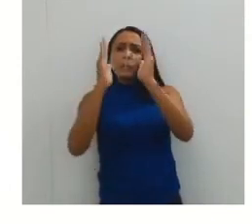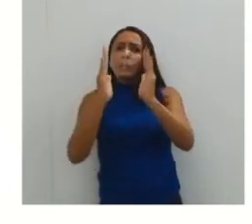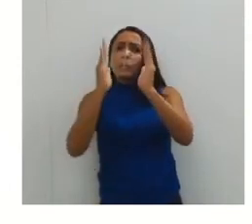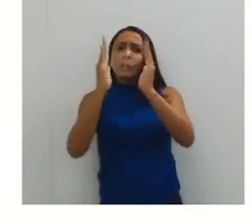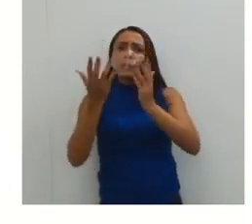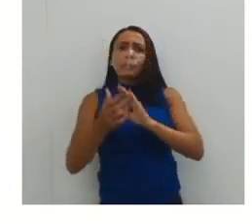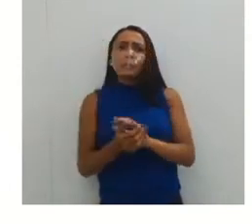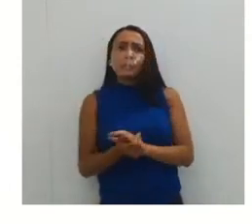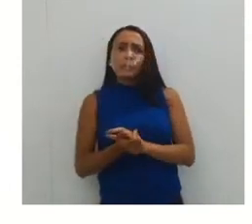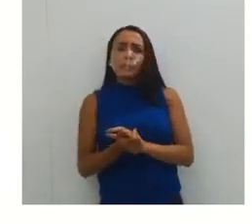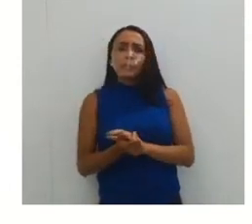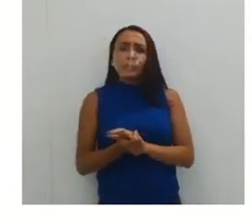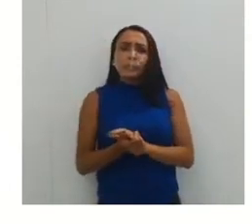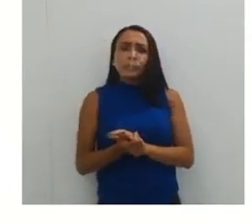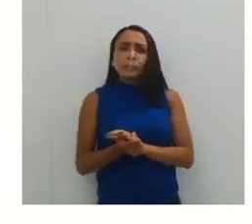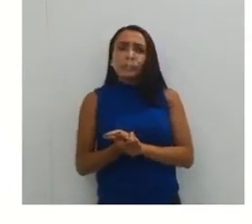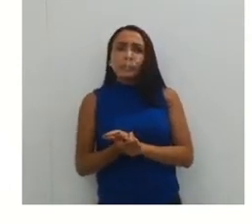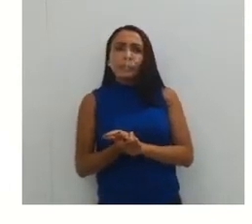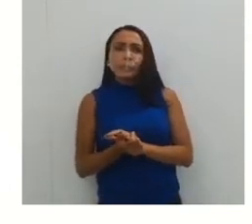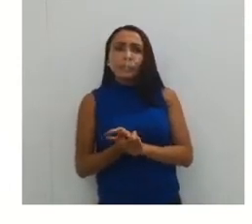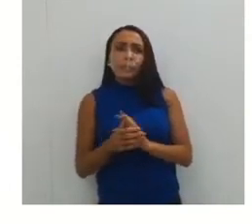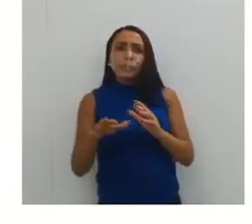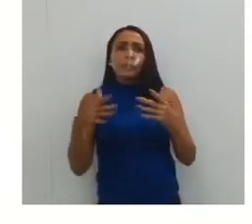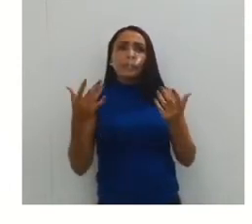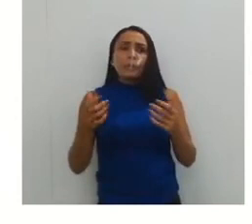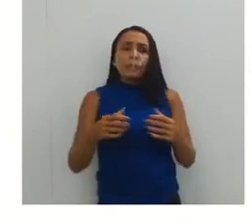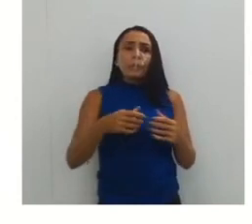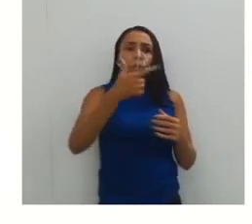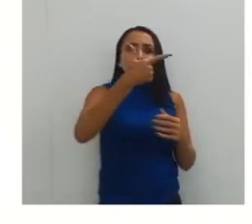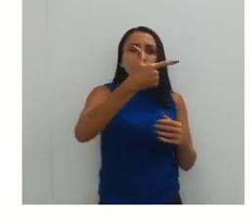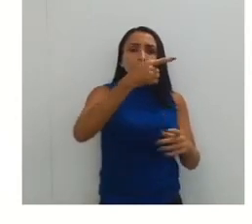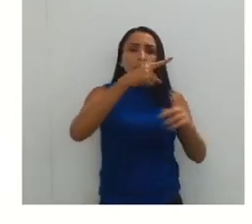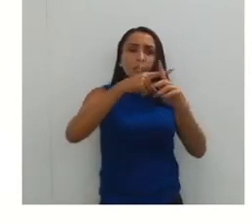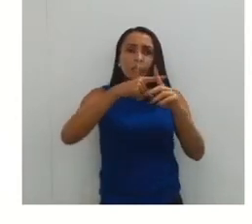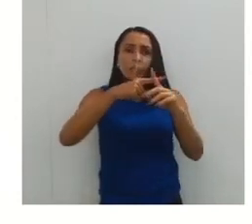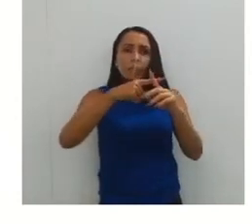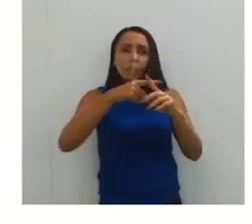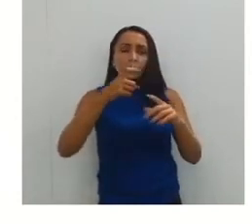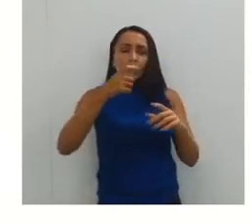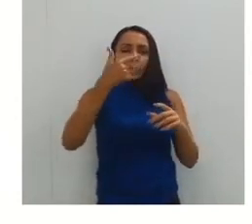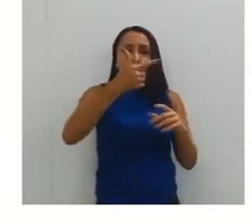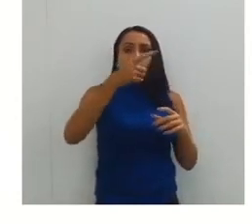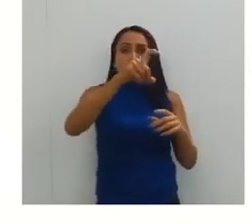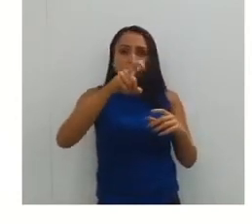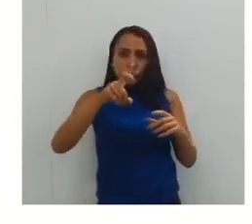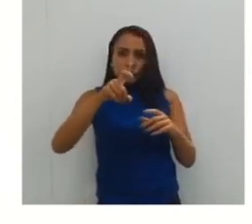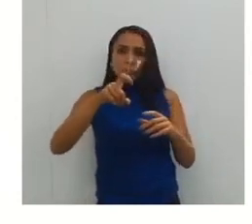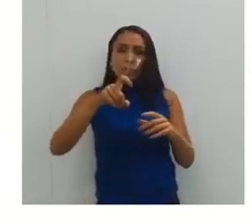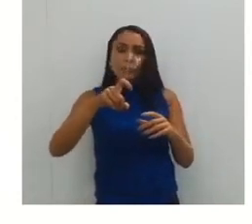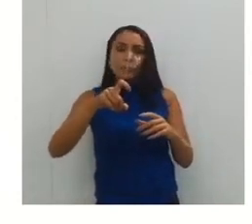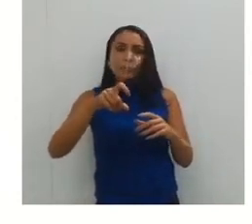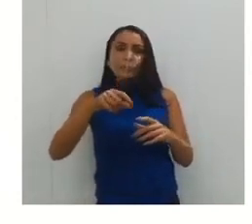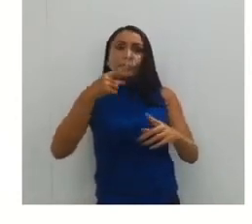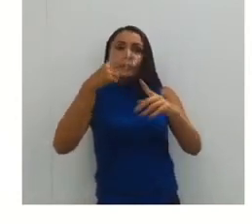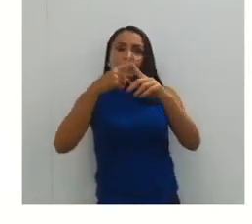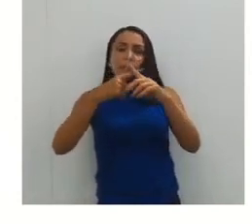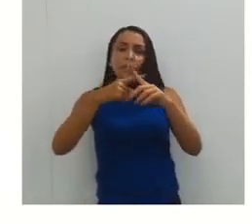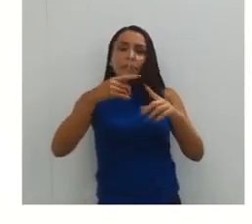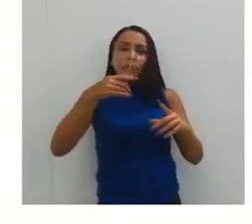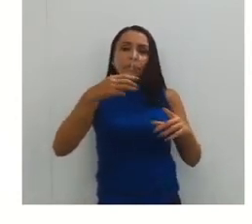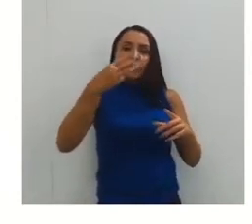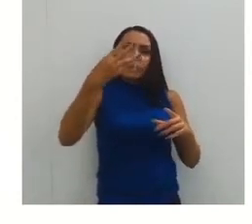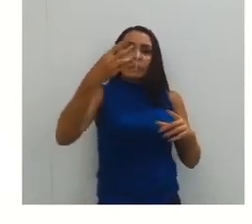vezes o primeiro vezes o segundo. Então, ó, o meio, 2 vezes o primeiro, que a gente viu que é 2x, vezes o